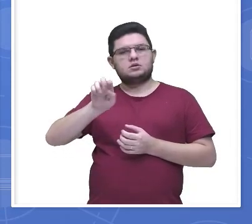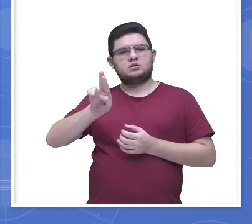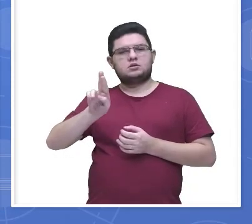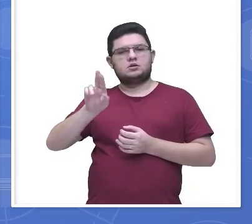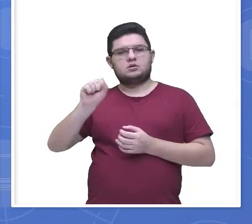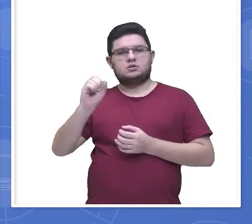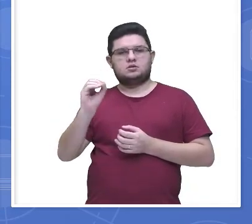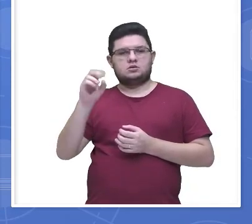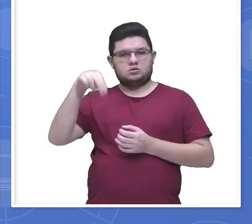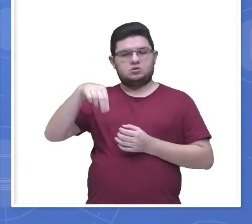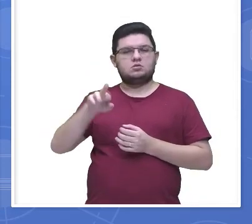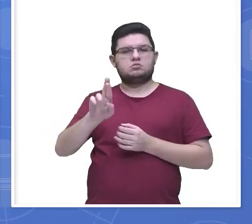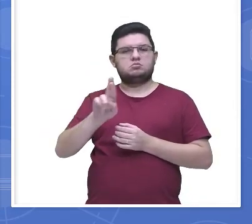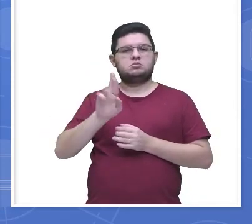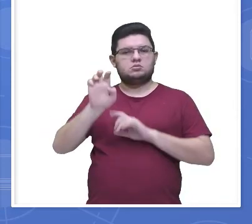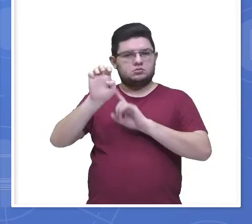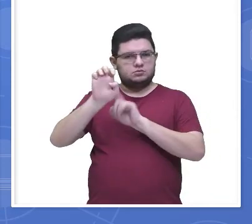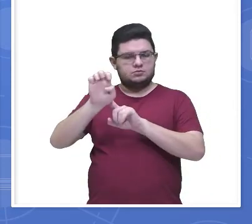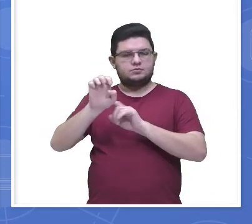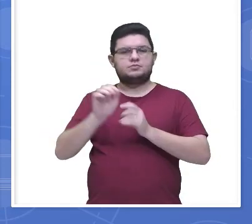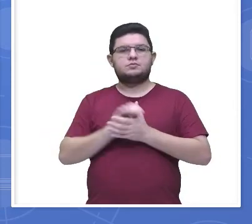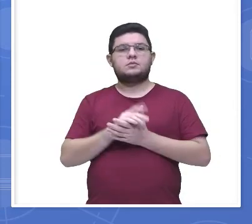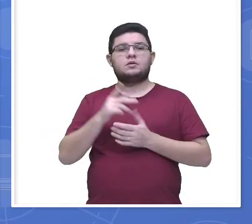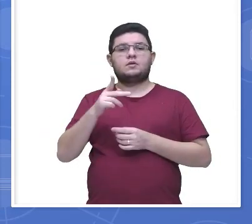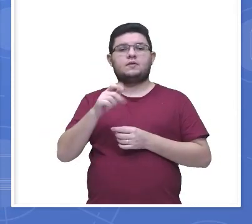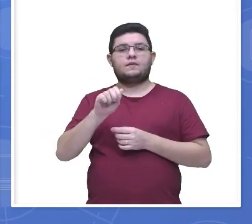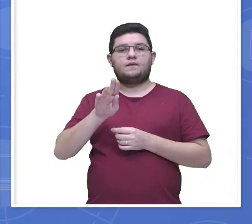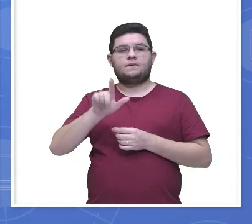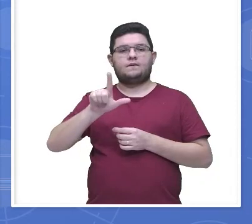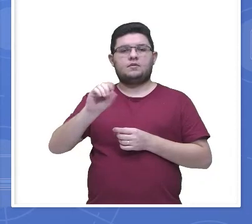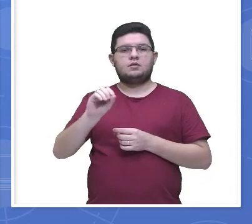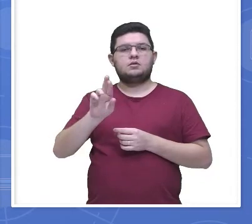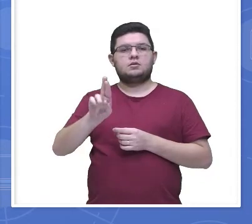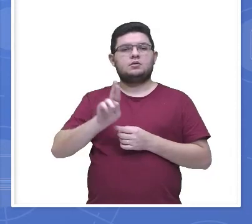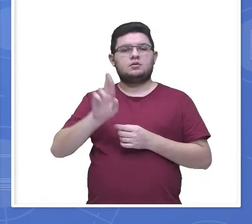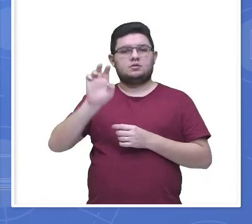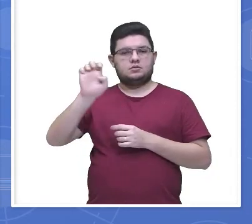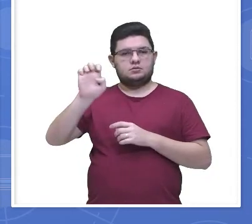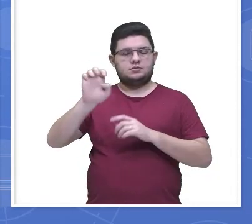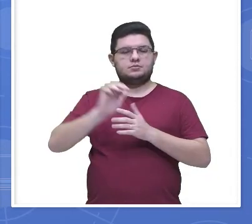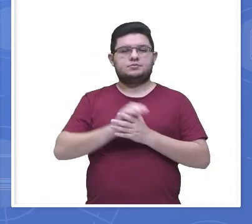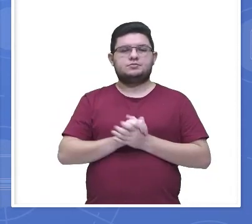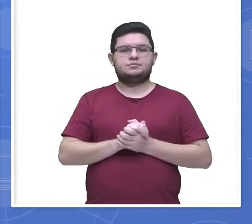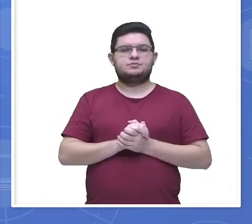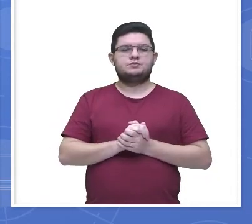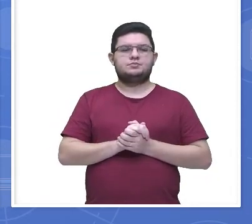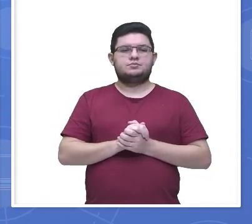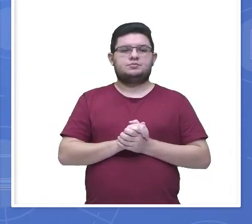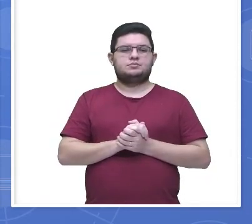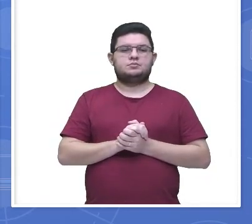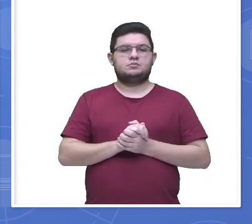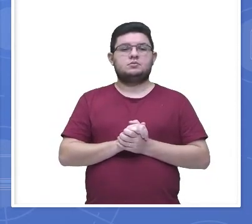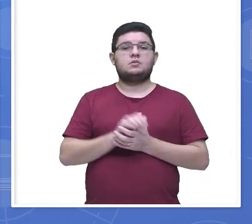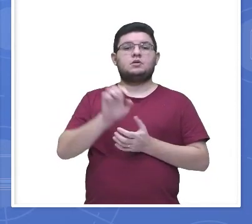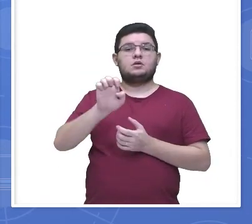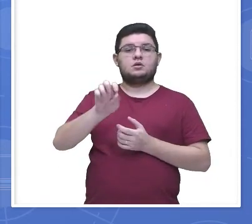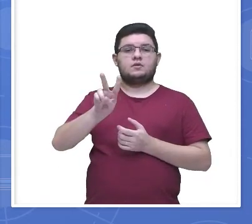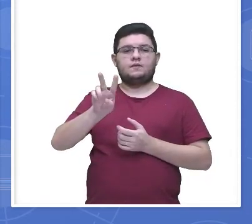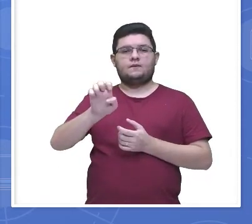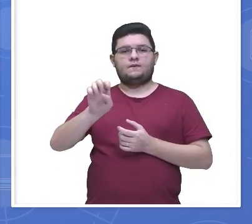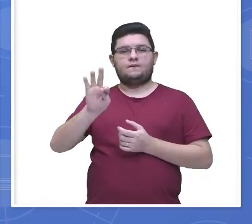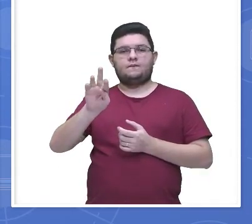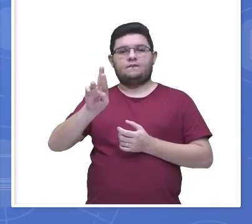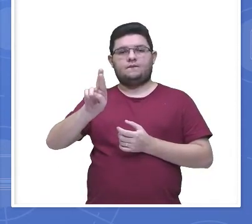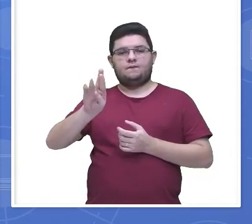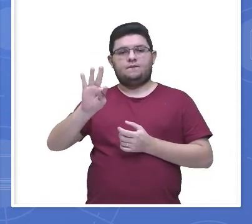E também. O Paulo Daniel marcou a letra E. O Pedro, a letra E também na primeira questão. O Everton marcou a